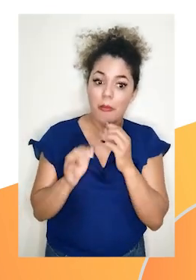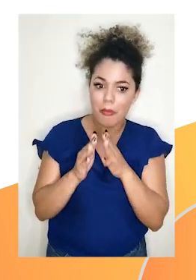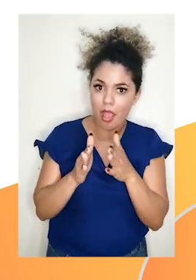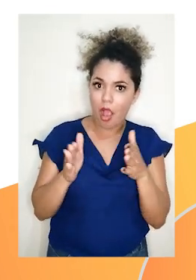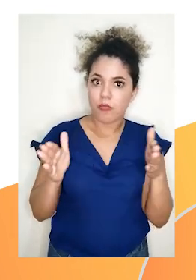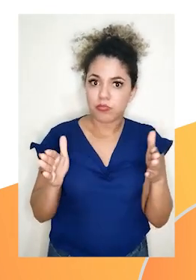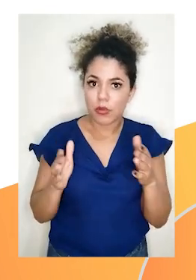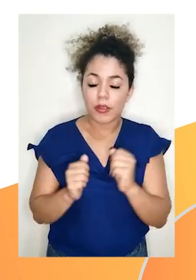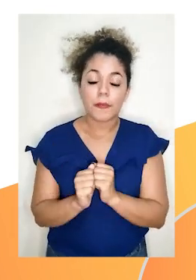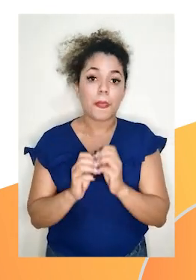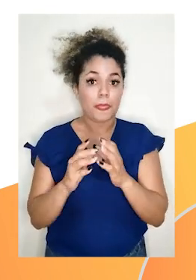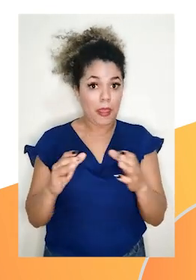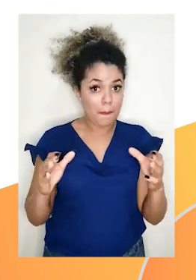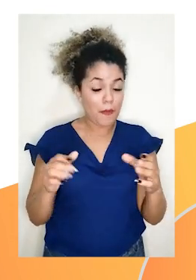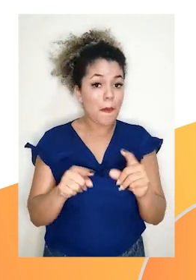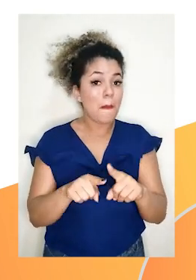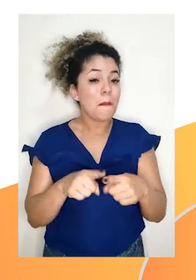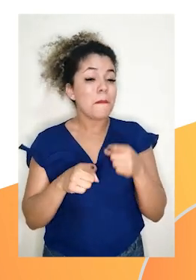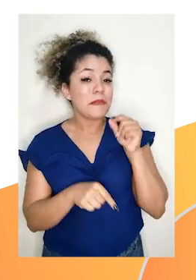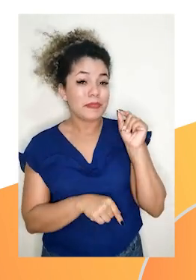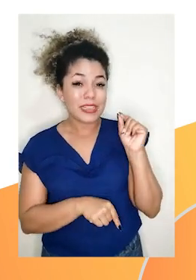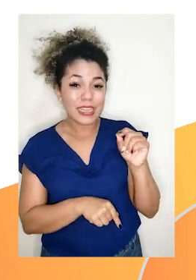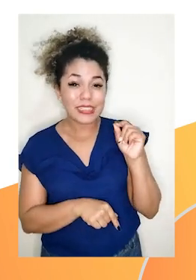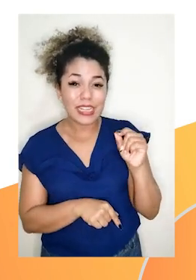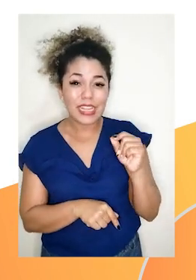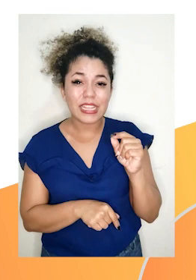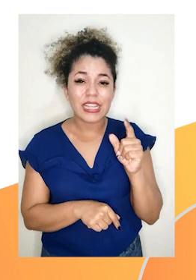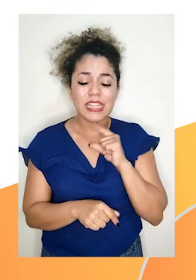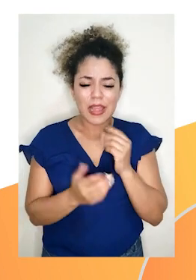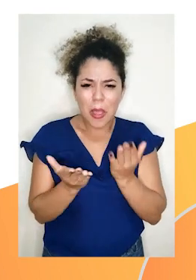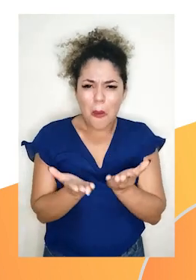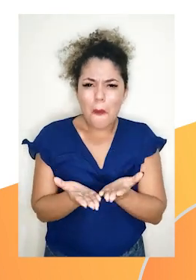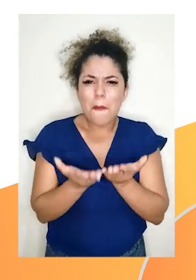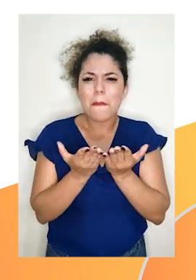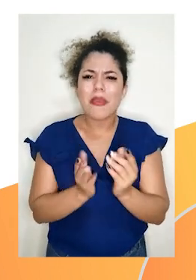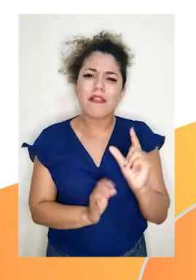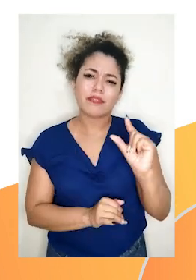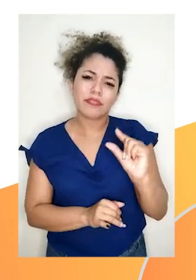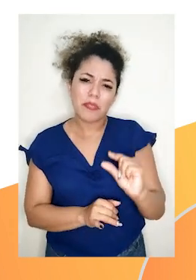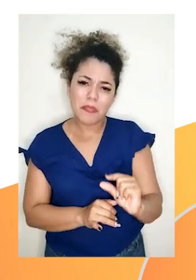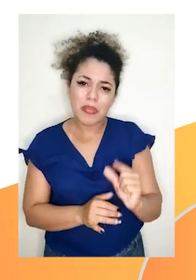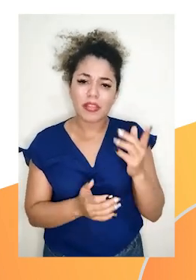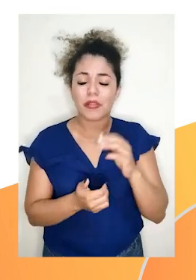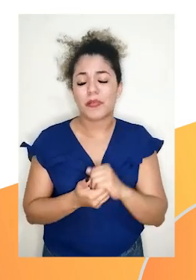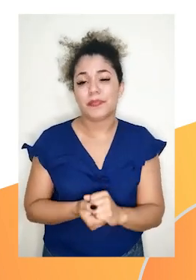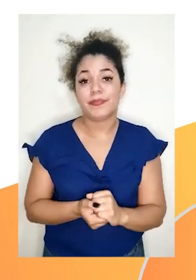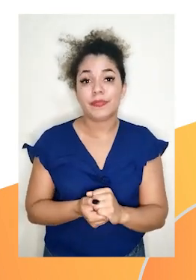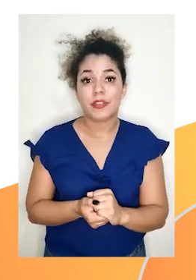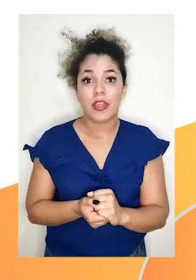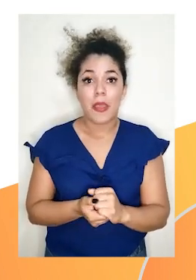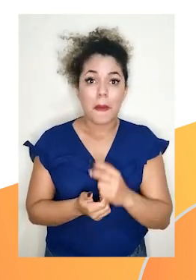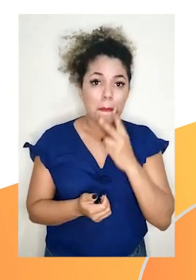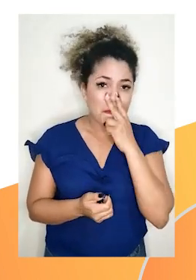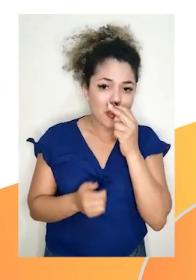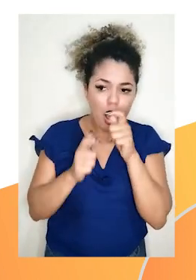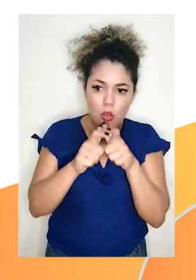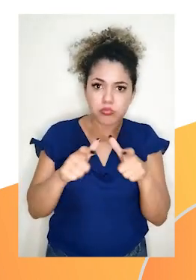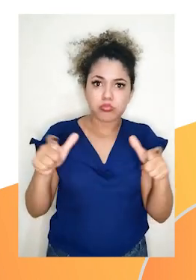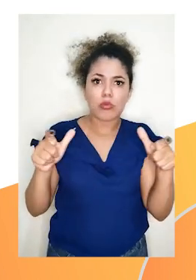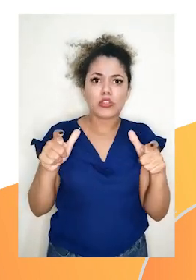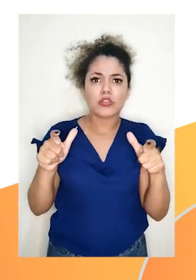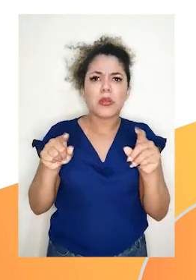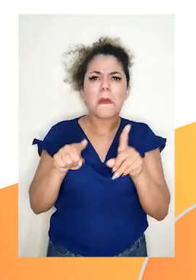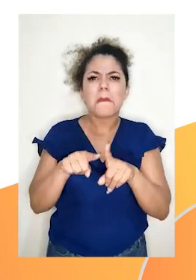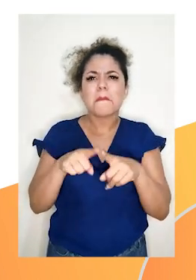Apesar do tamanho maior que a gigante vermelha apresenta, ela tem uma densidade menor, ela tem uma menor massa. Então é como se fosse uma gigante que tem